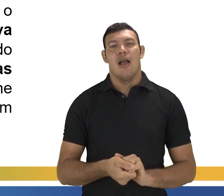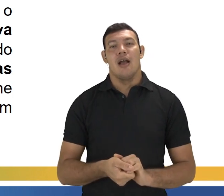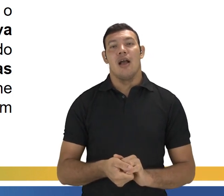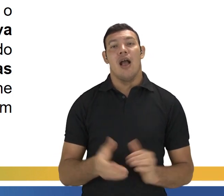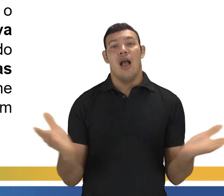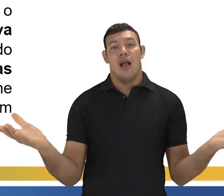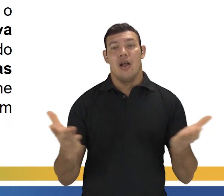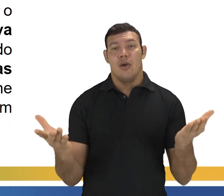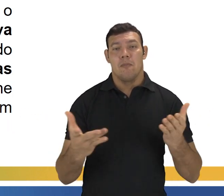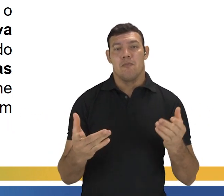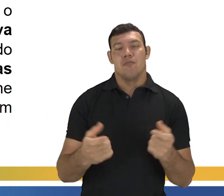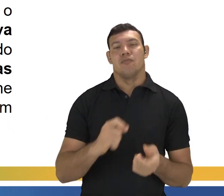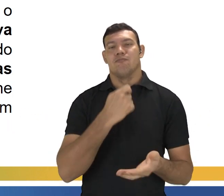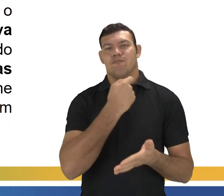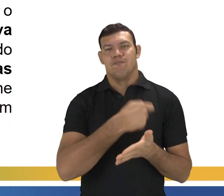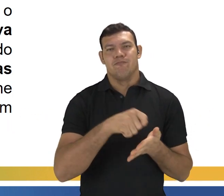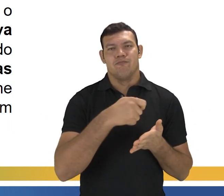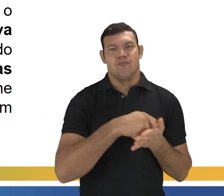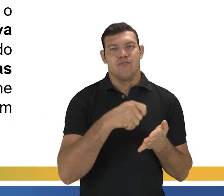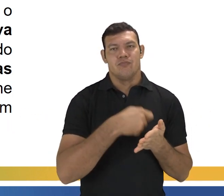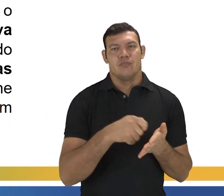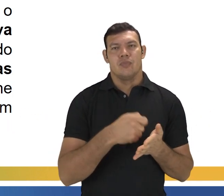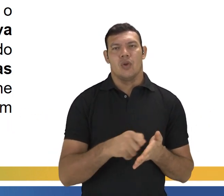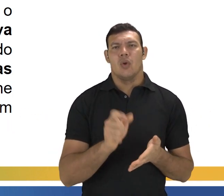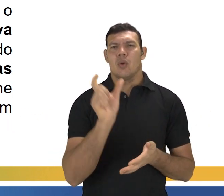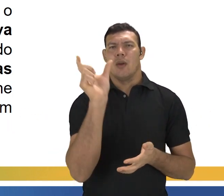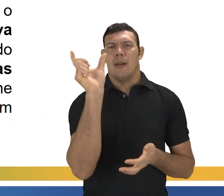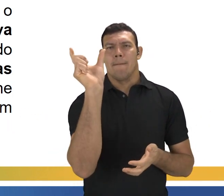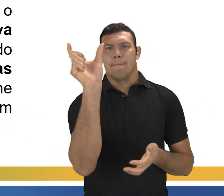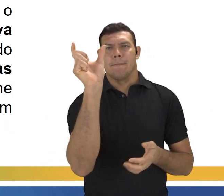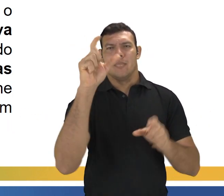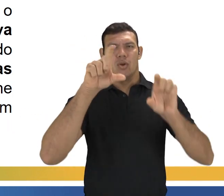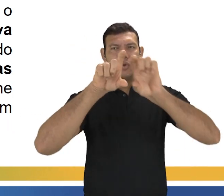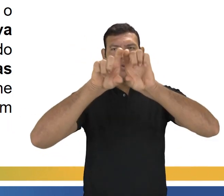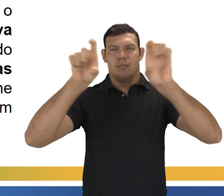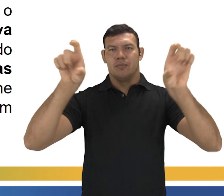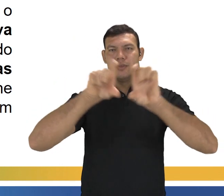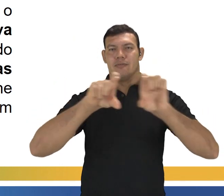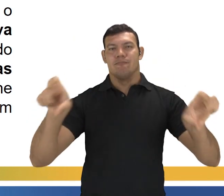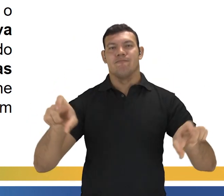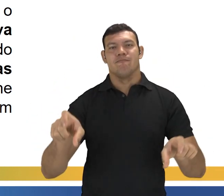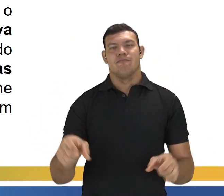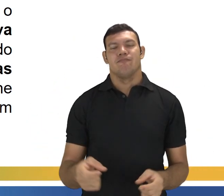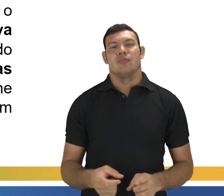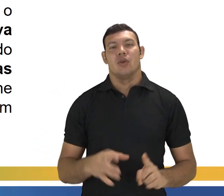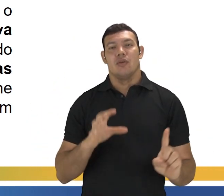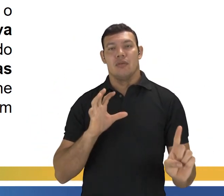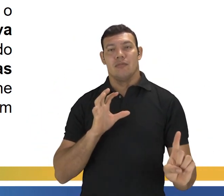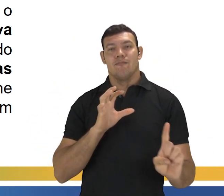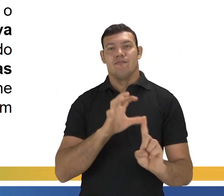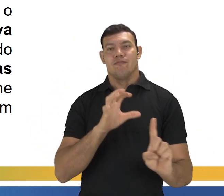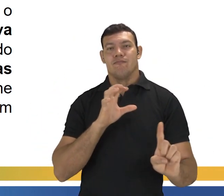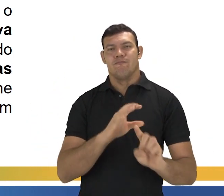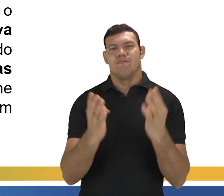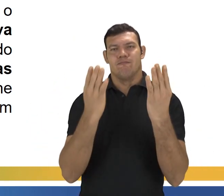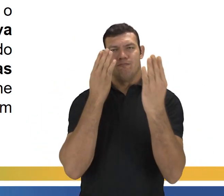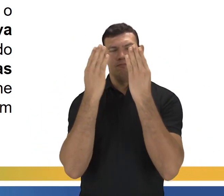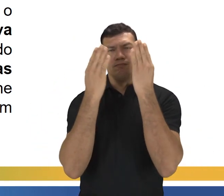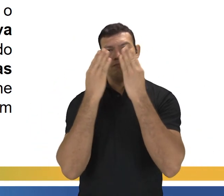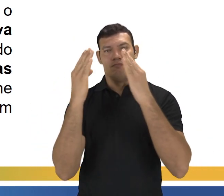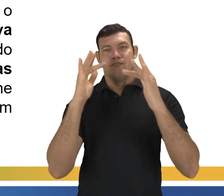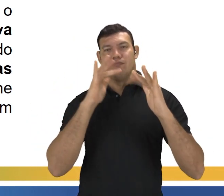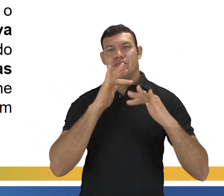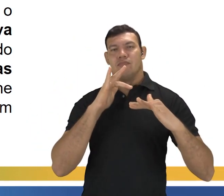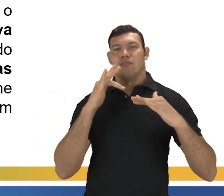2 parágrafos de desenvolvimento a respeito do tema os impactos psicológicos do uso das redes sociais pelos jovens.